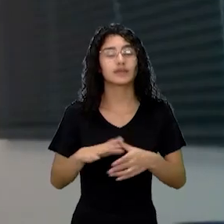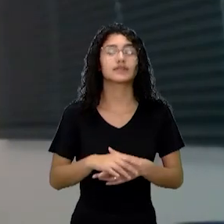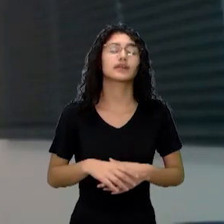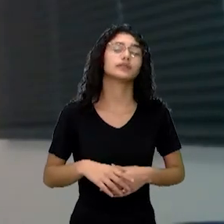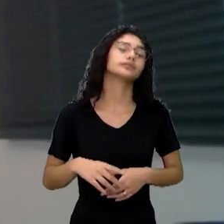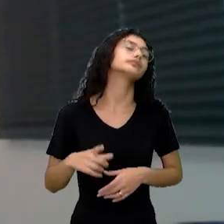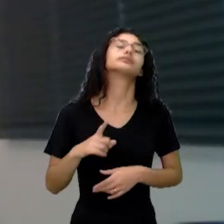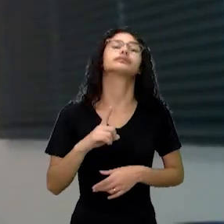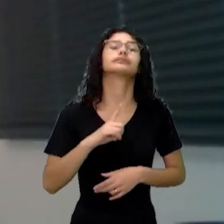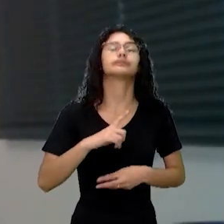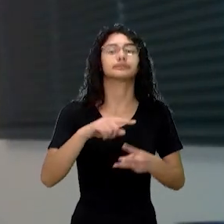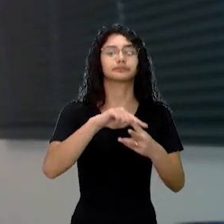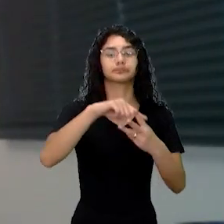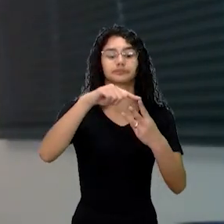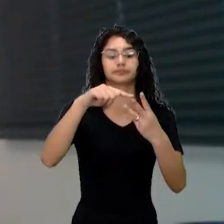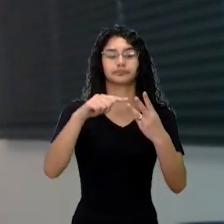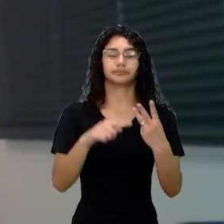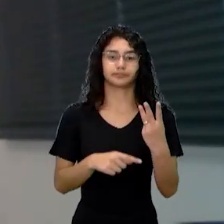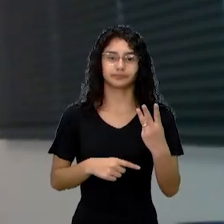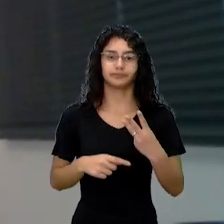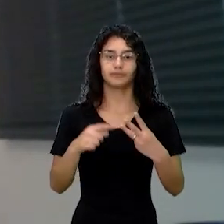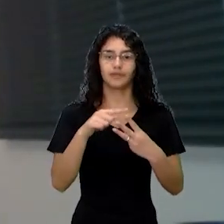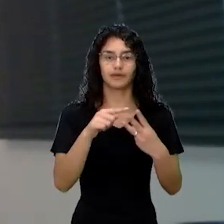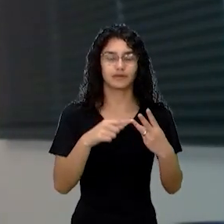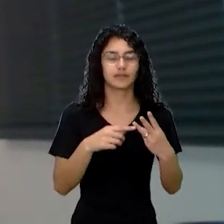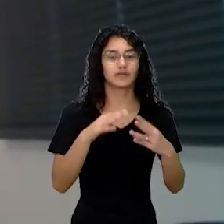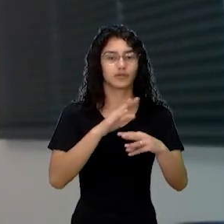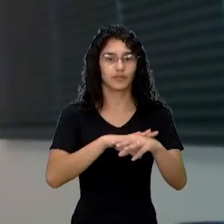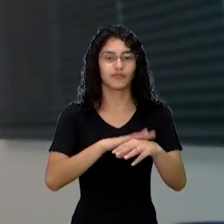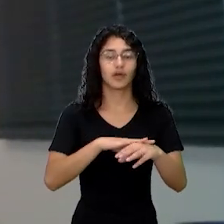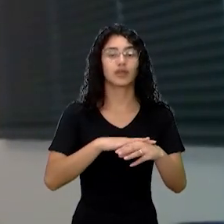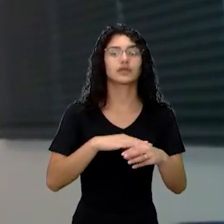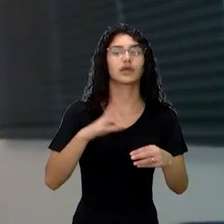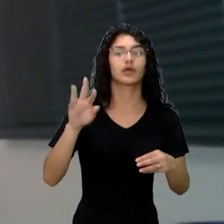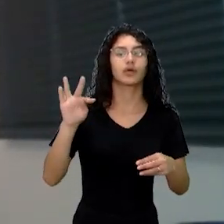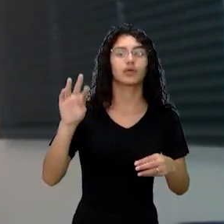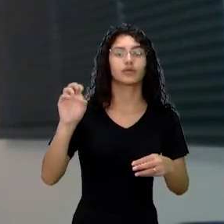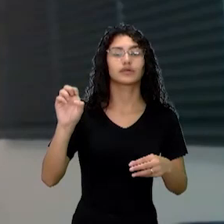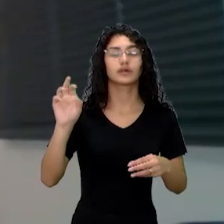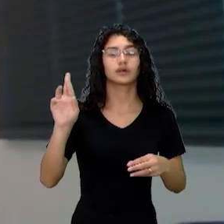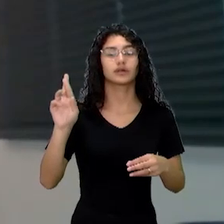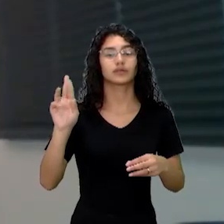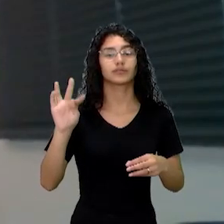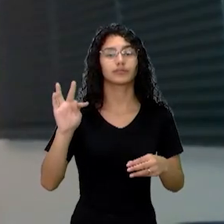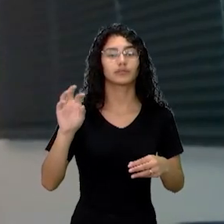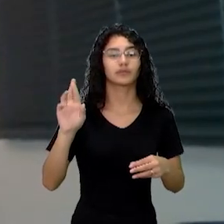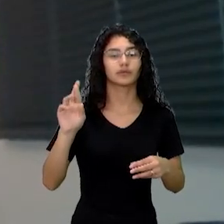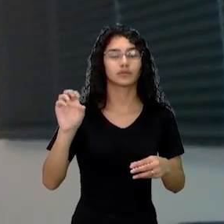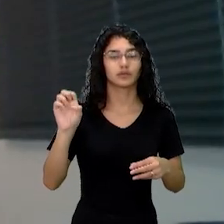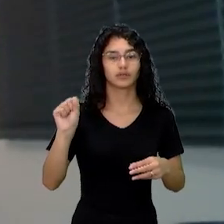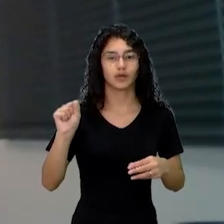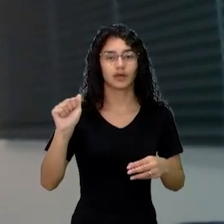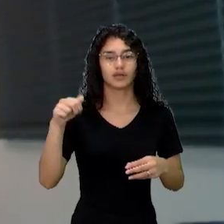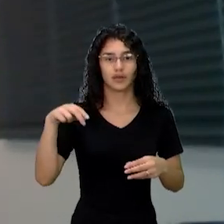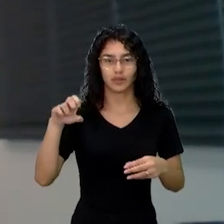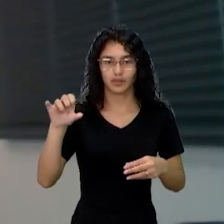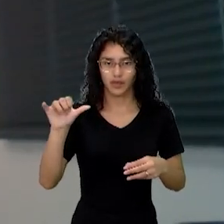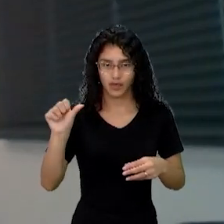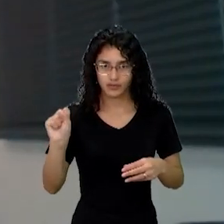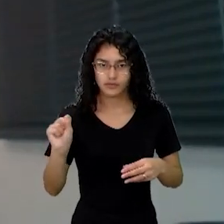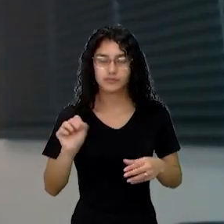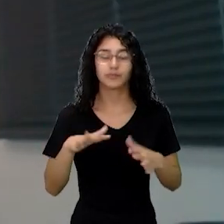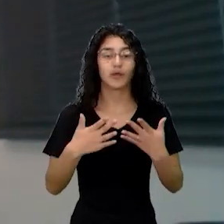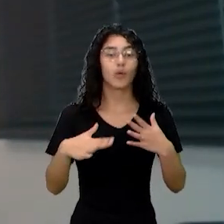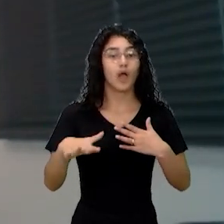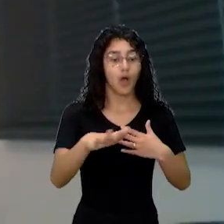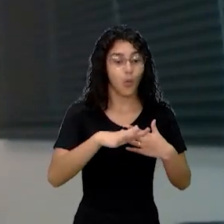desses 3 elementos que compõem os 3 anéis da teoria do Renzulli. Então, é importante pensar que o ambiente